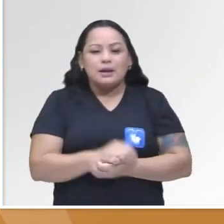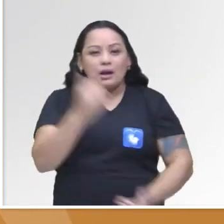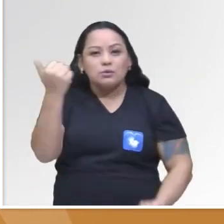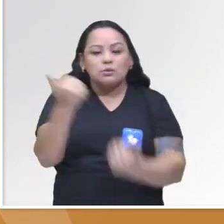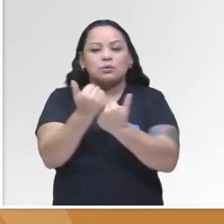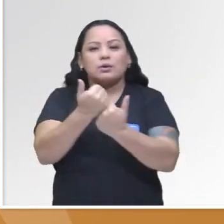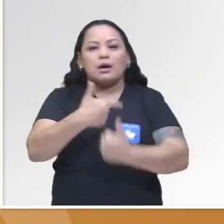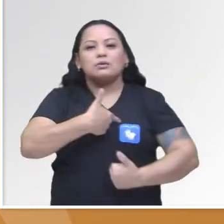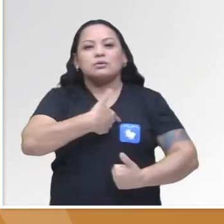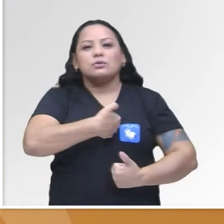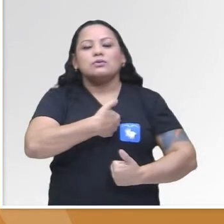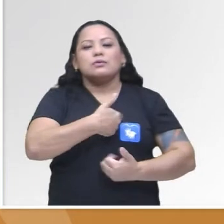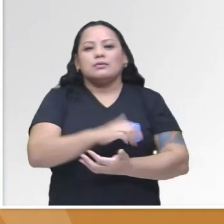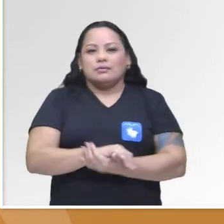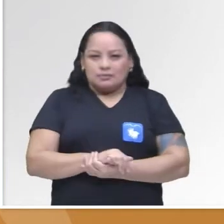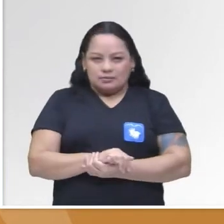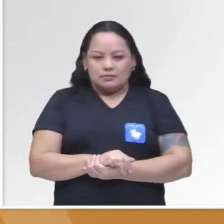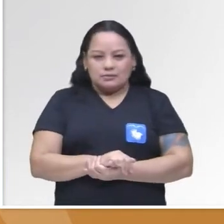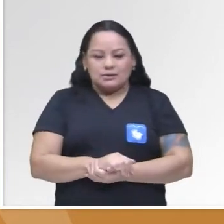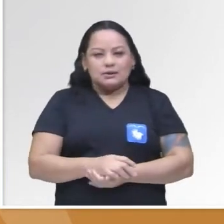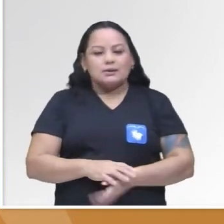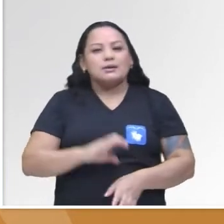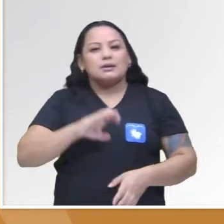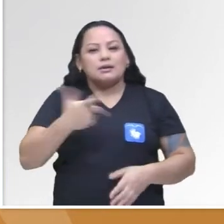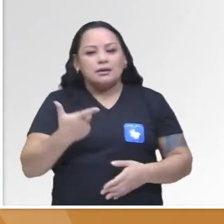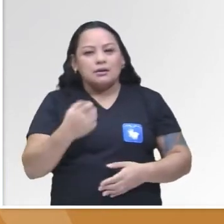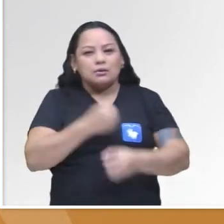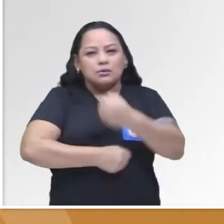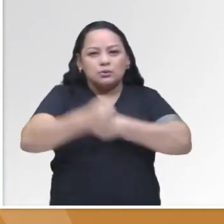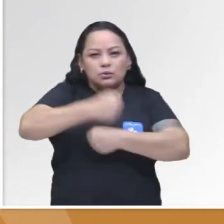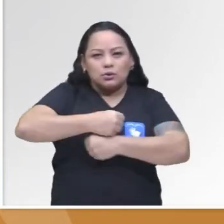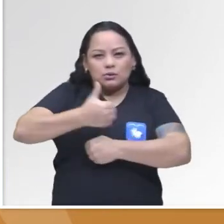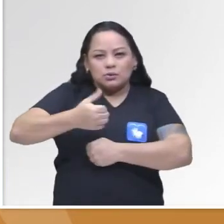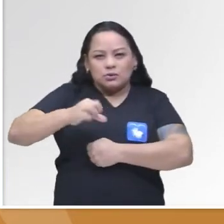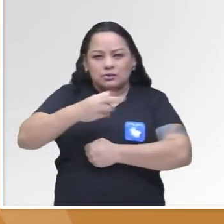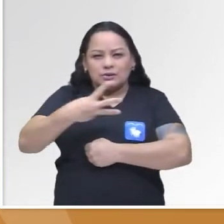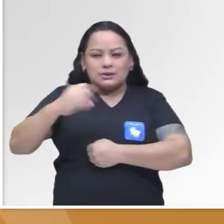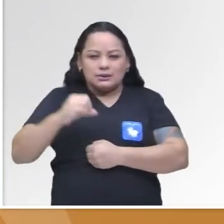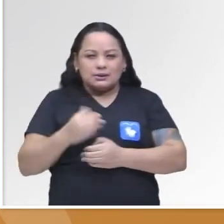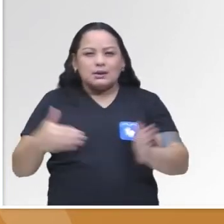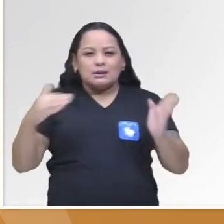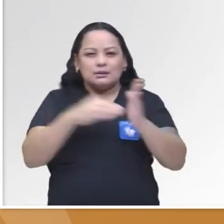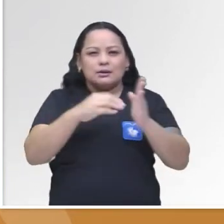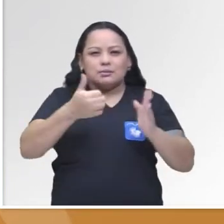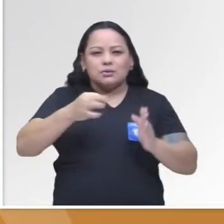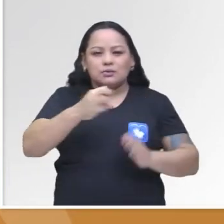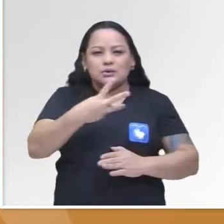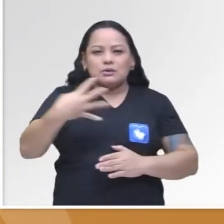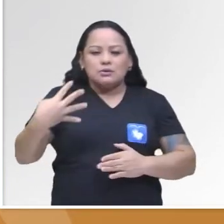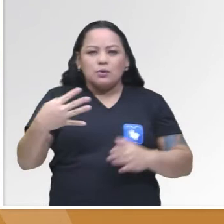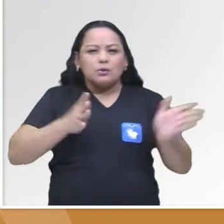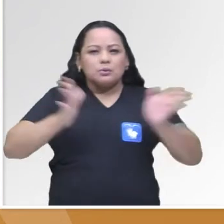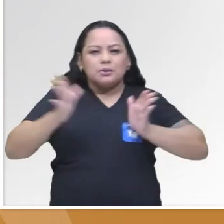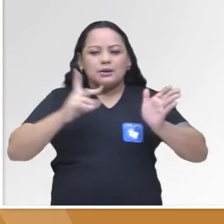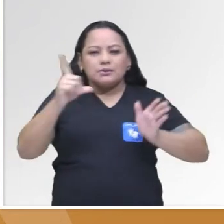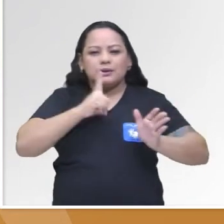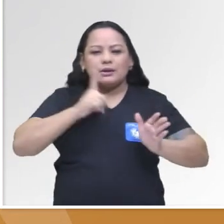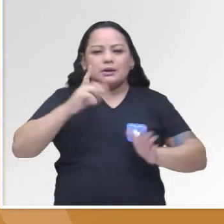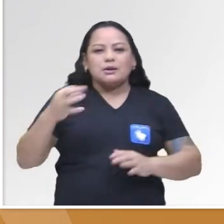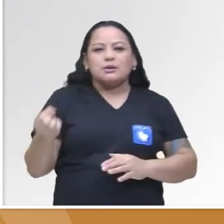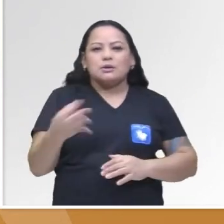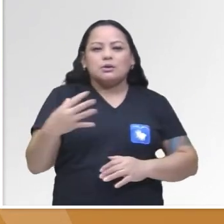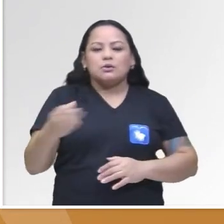Vargas. Então, logicamente que de 30 a 34 seria justamente o período que teria que haver